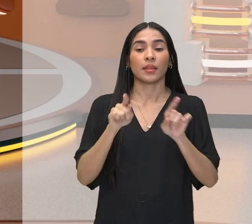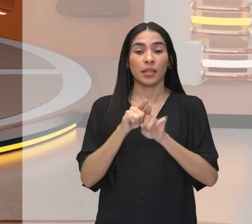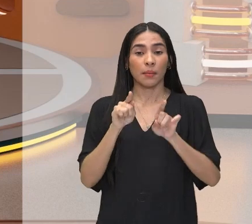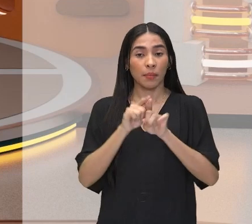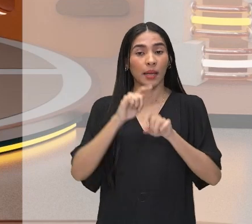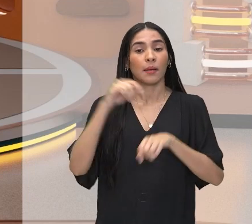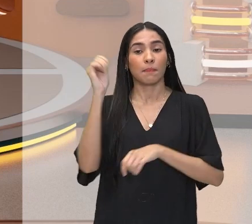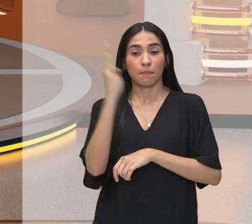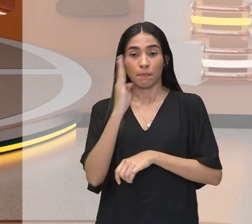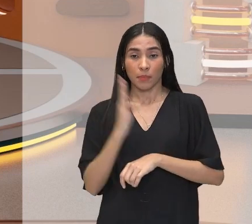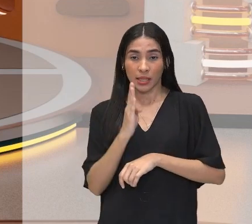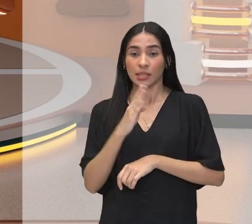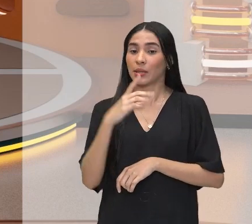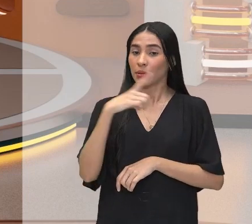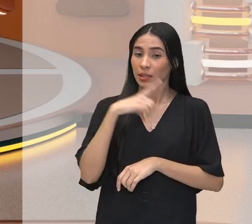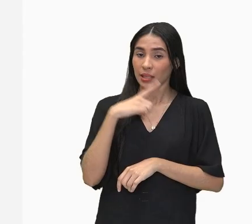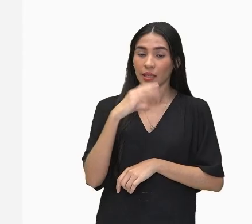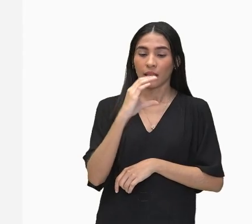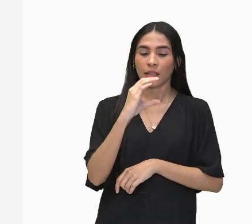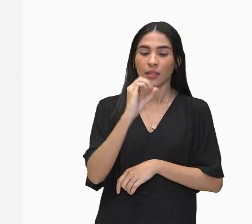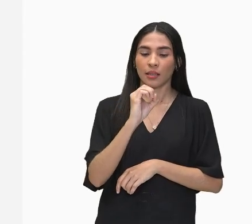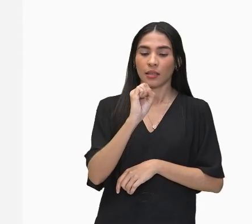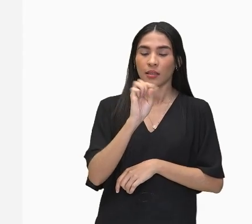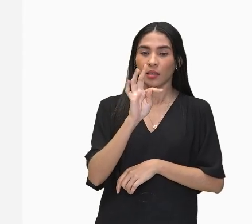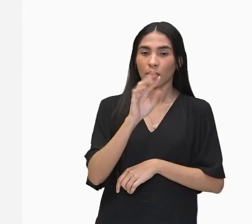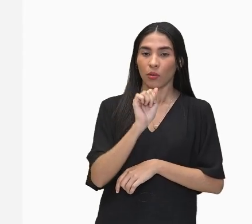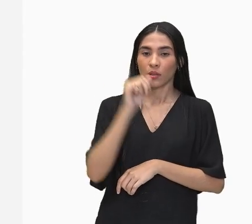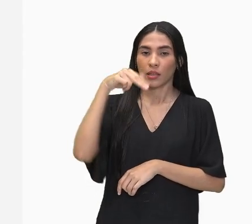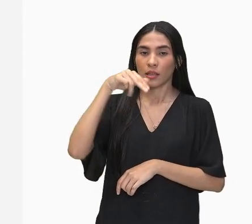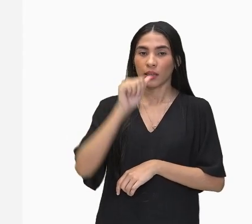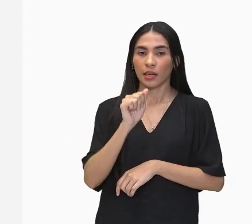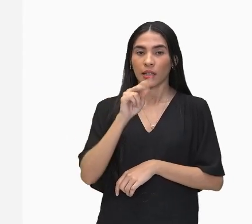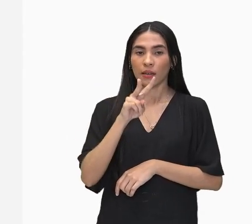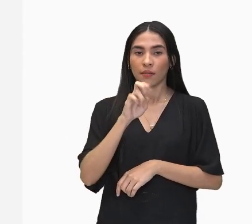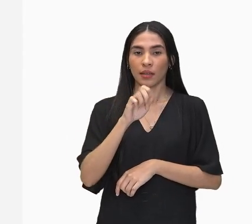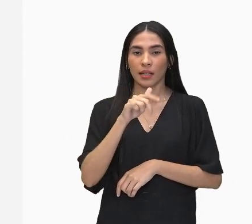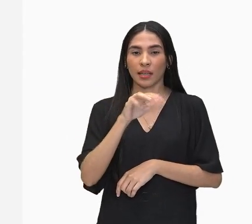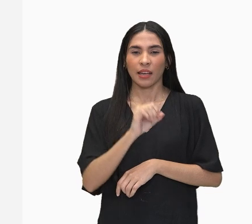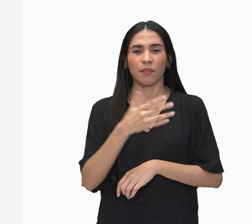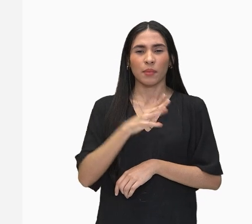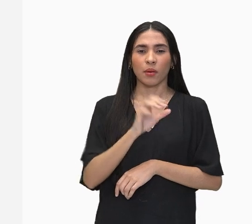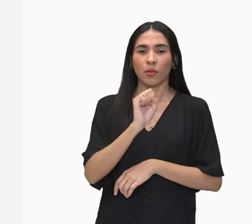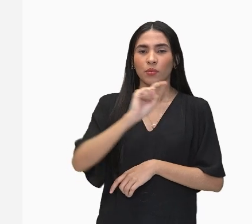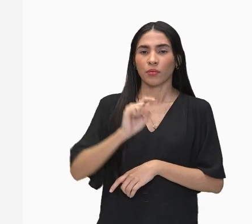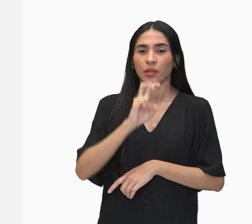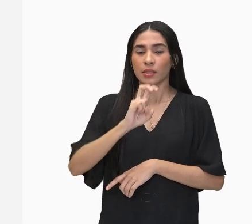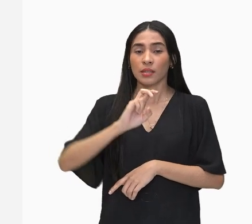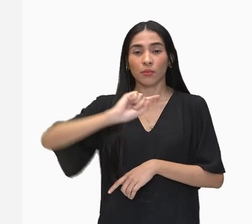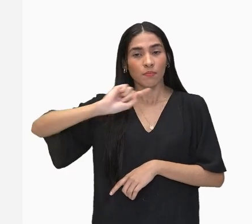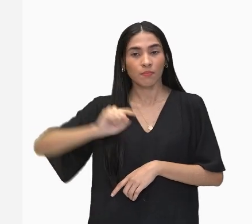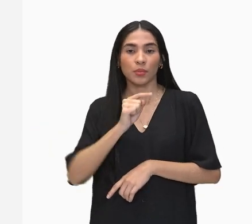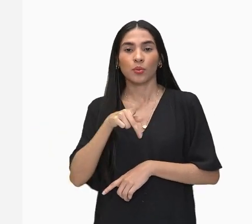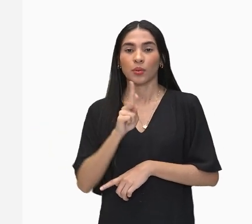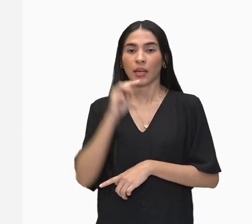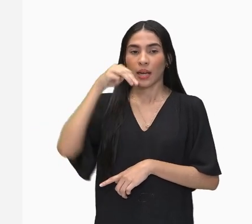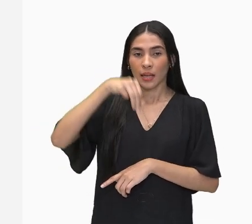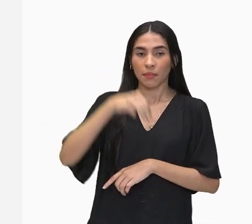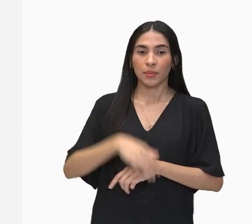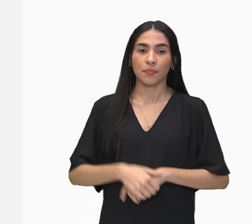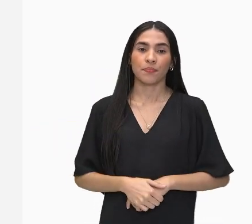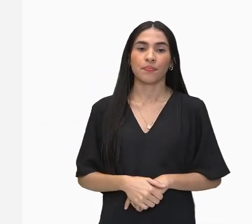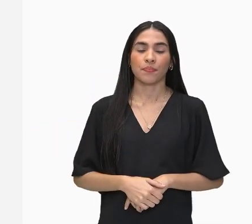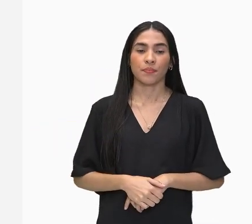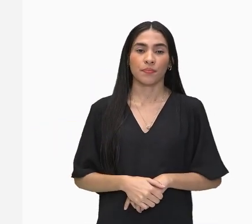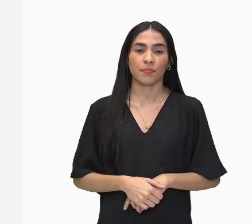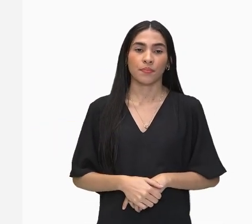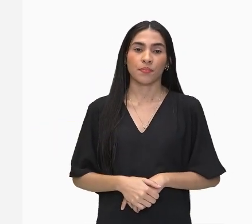possui costas navegáveis, né, que correspondem a cerca de 8,5 mil quilômetros, né, de